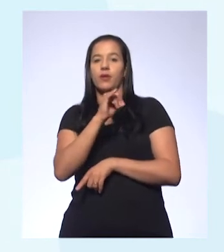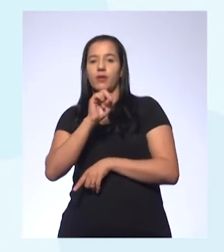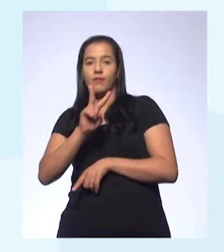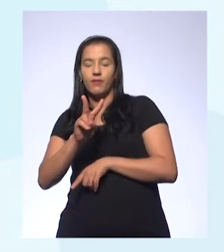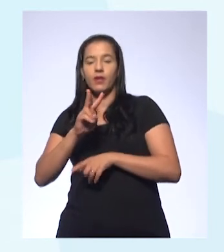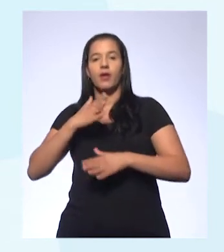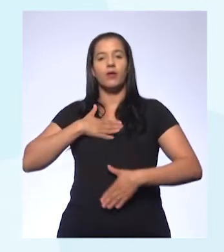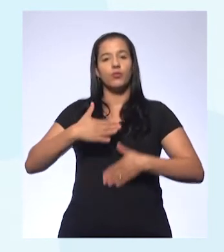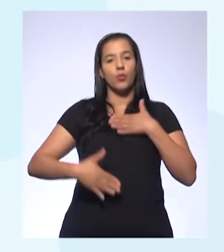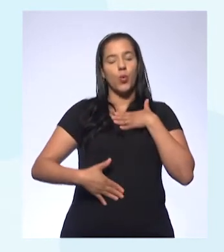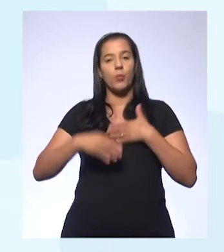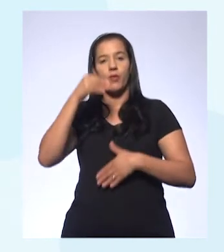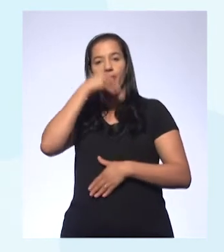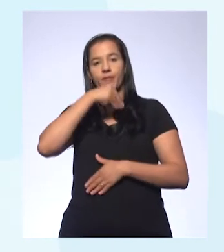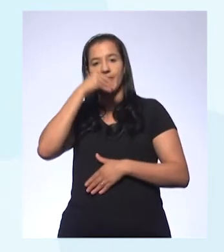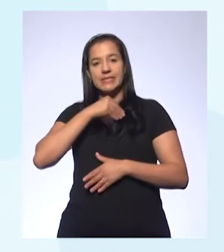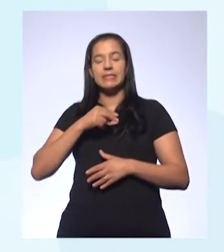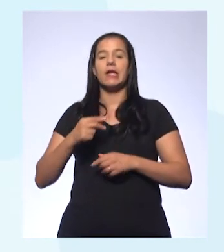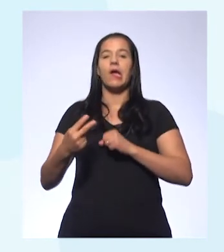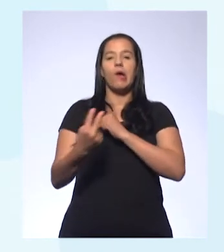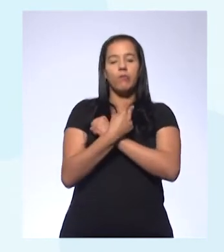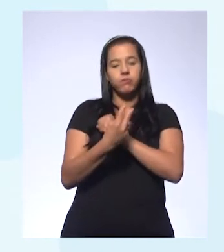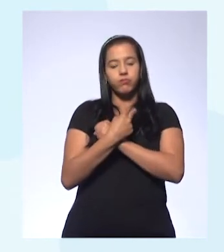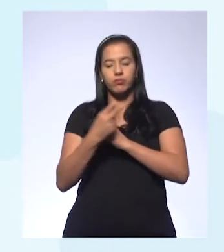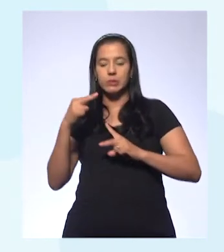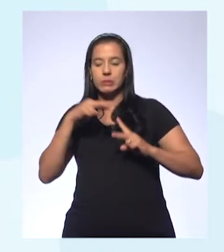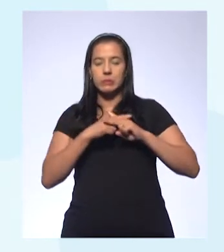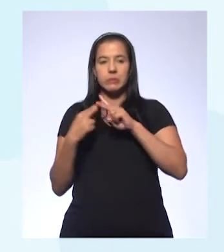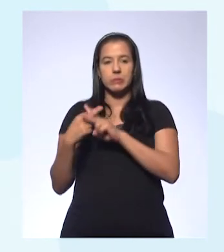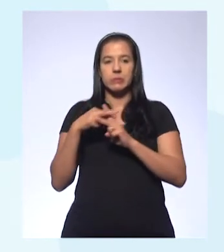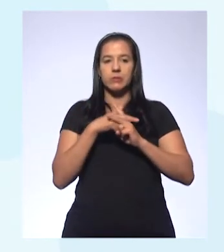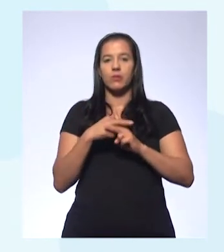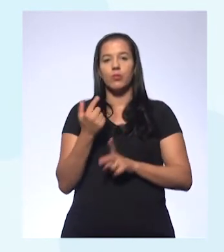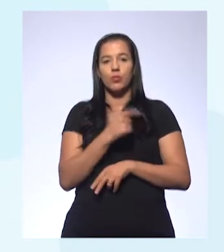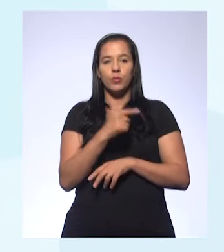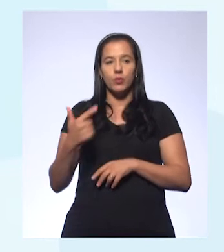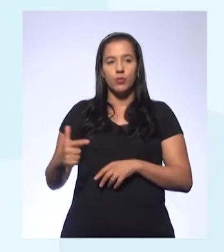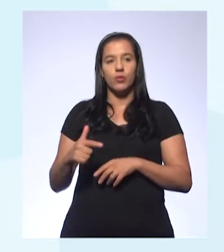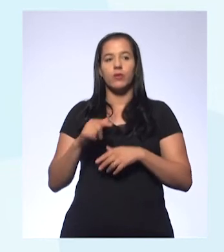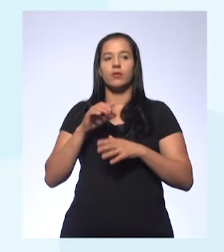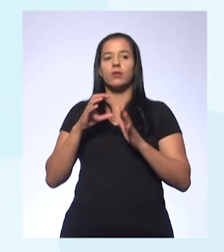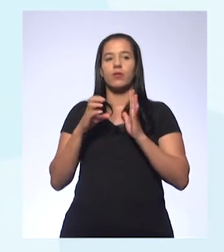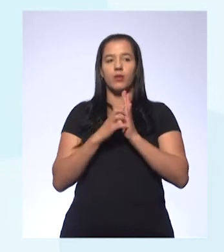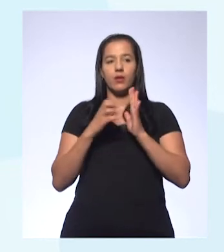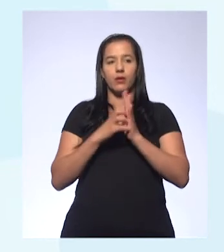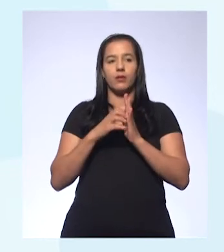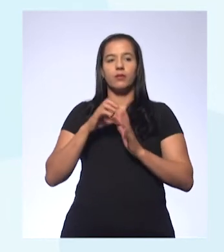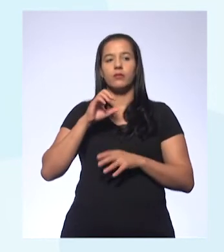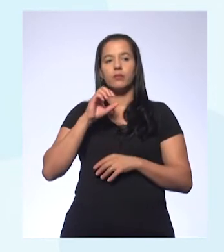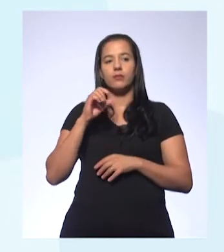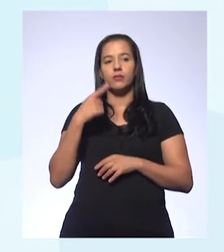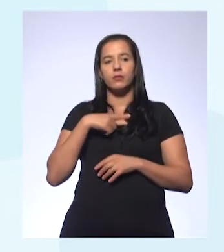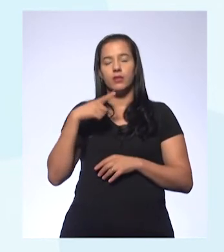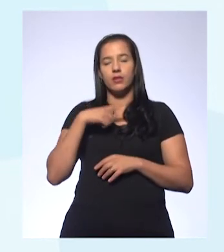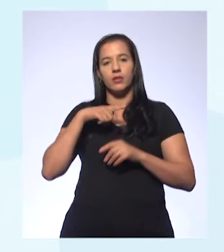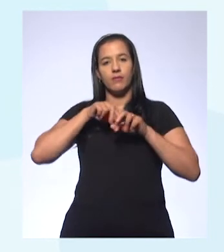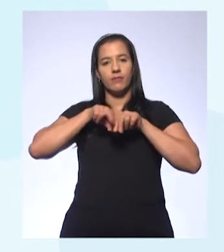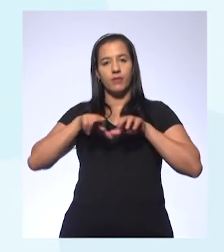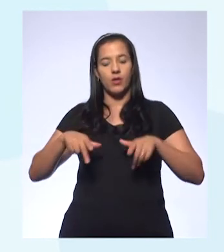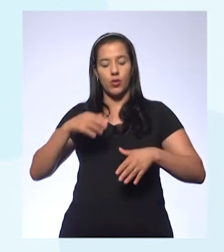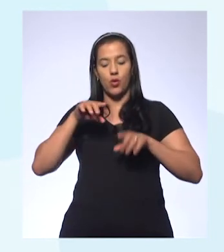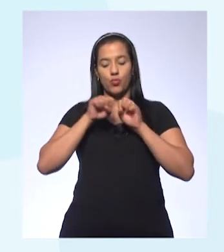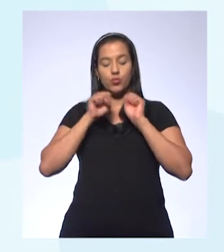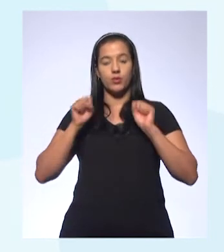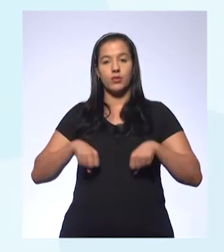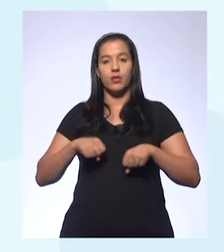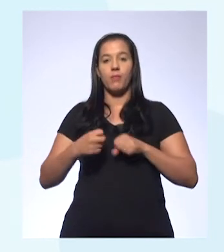do corpo de lutar contra as infecções. AIDS significa síndrome da imunodeficiência adquirida. Então, o meu sistema